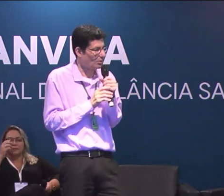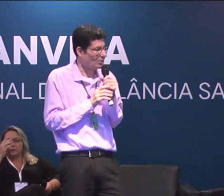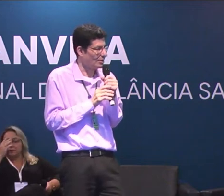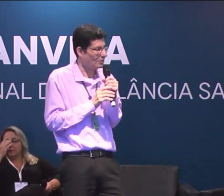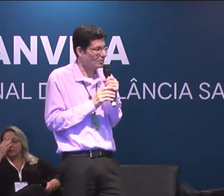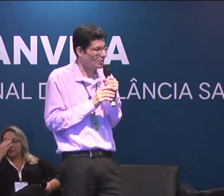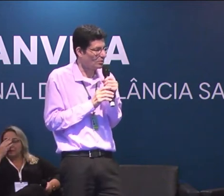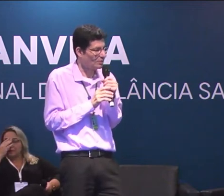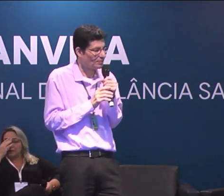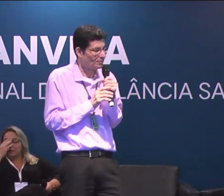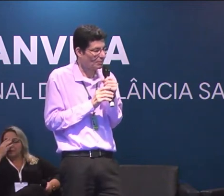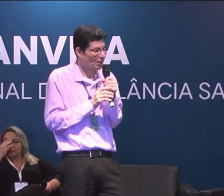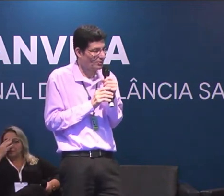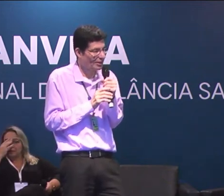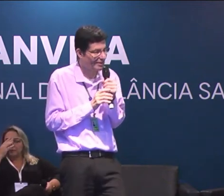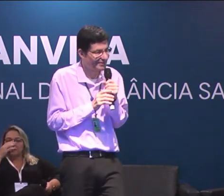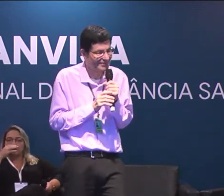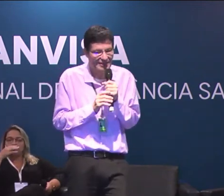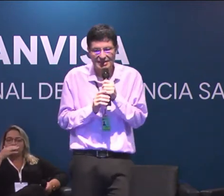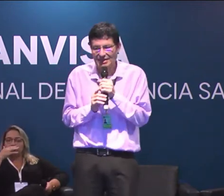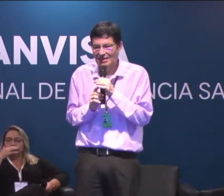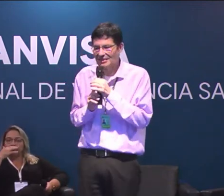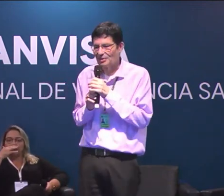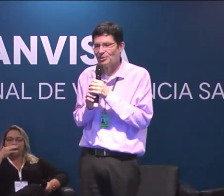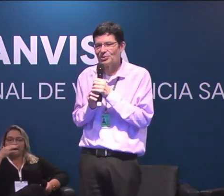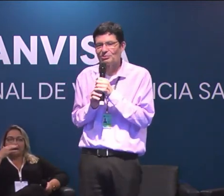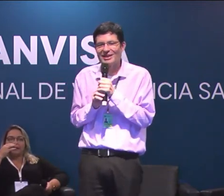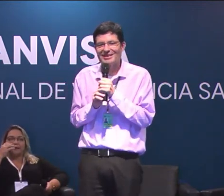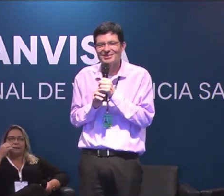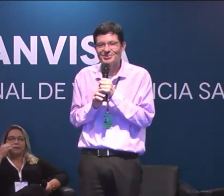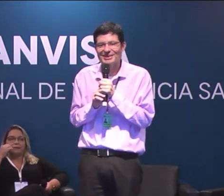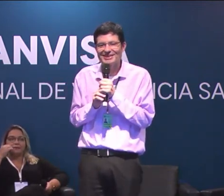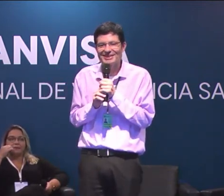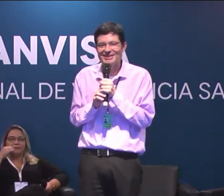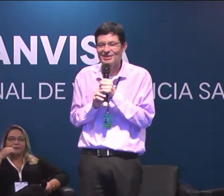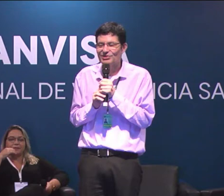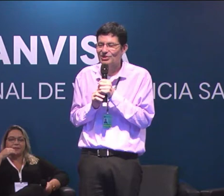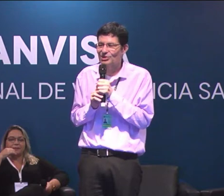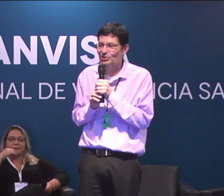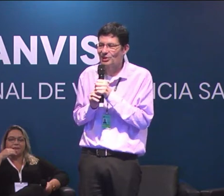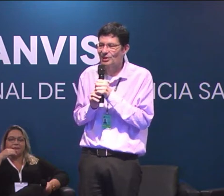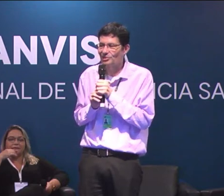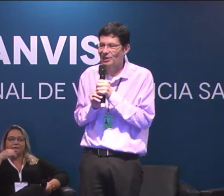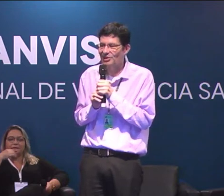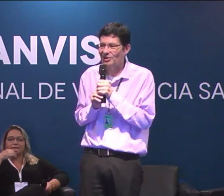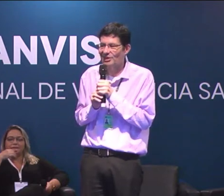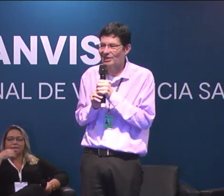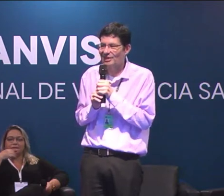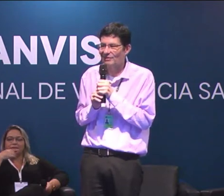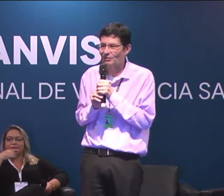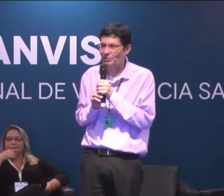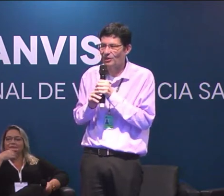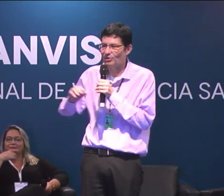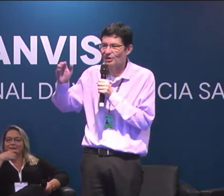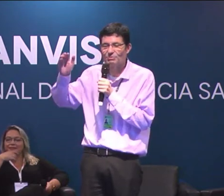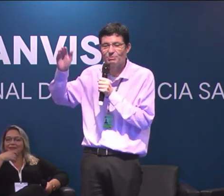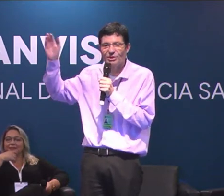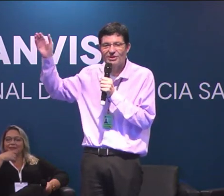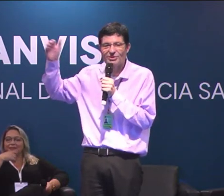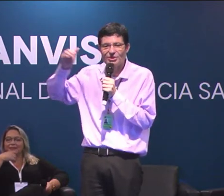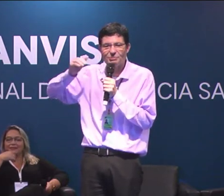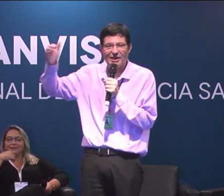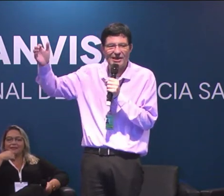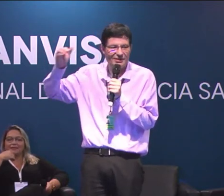e serviços. Tá bom, gente? Então, muito obrigado por trazer esse vídeo. Eu realmente espero que vocês